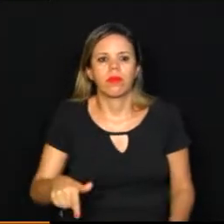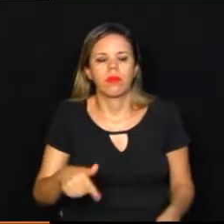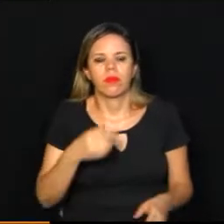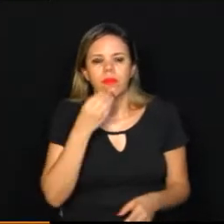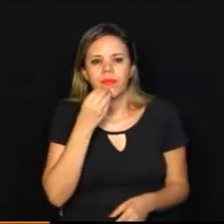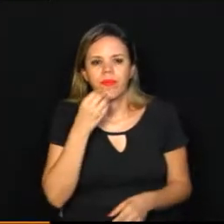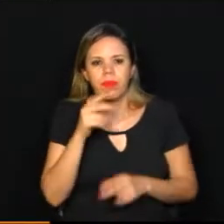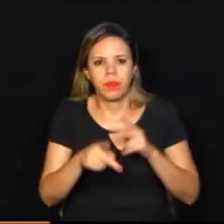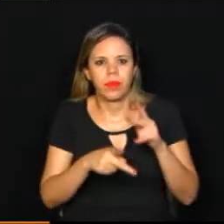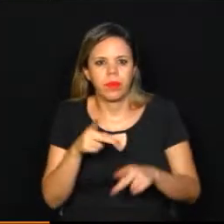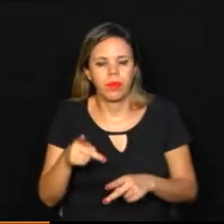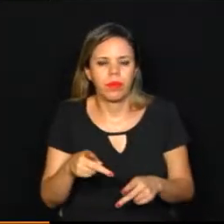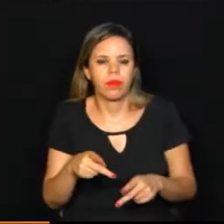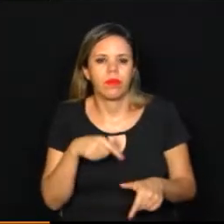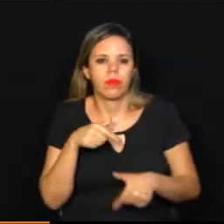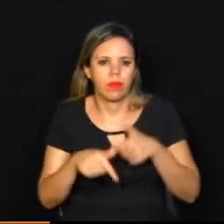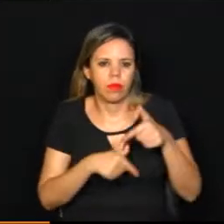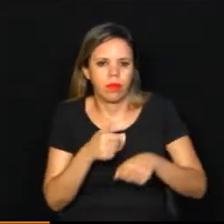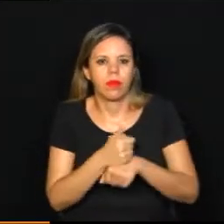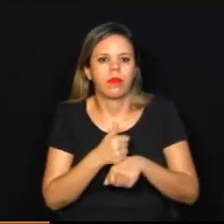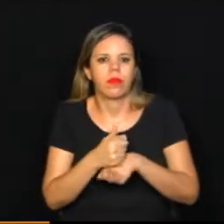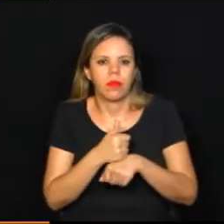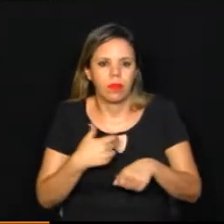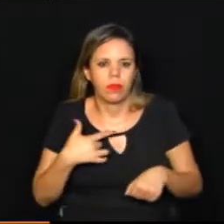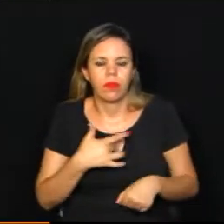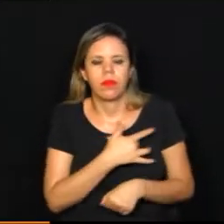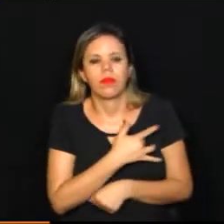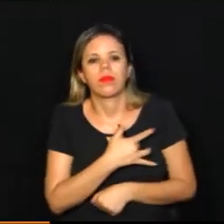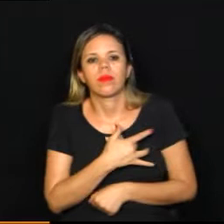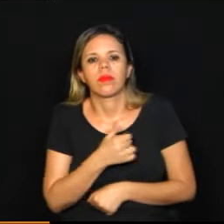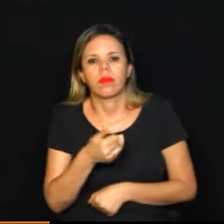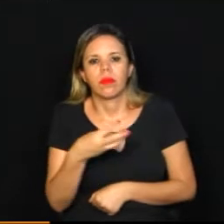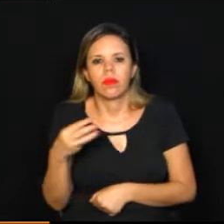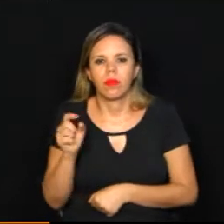aquele público que trabalha na área da saúde,